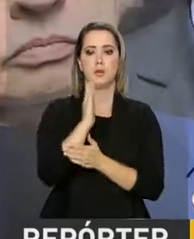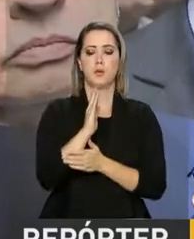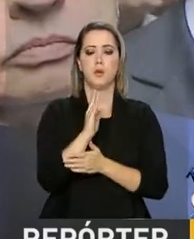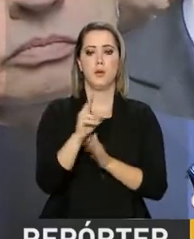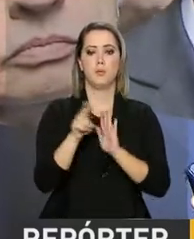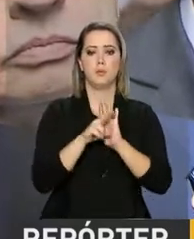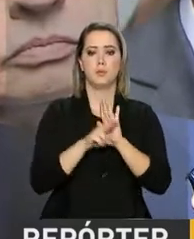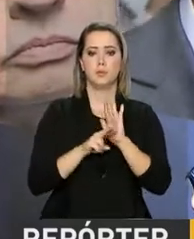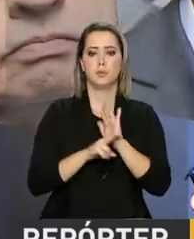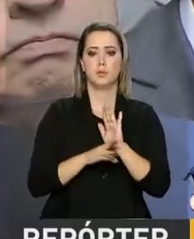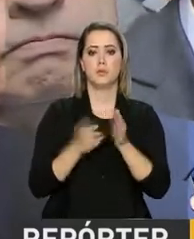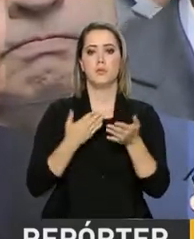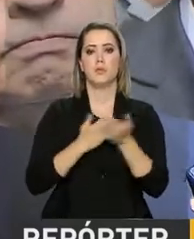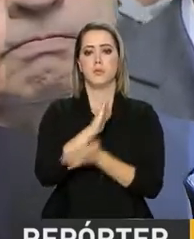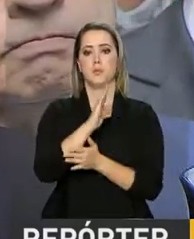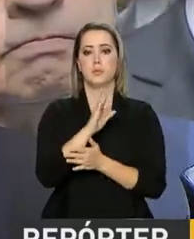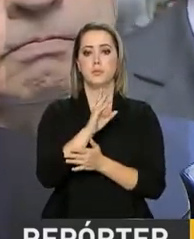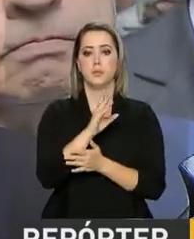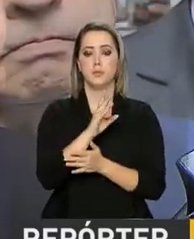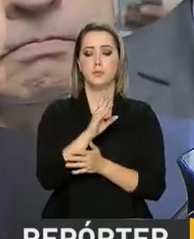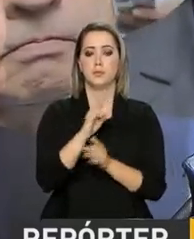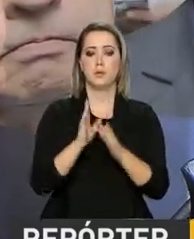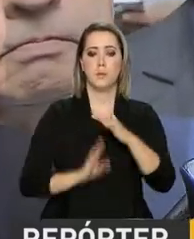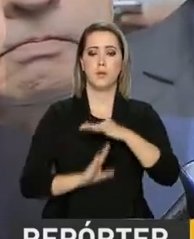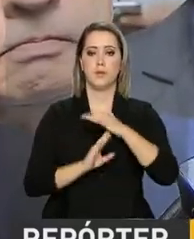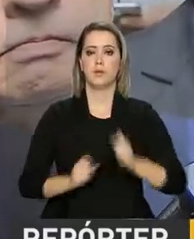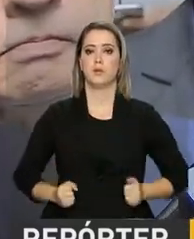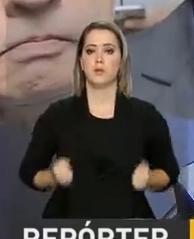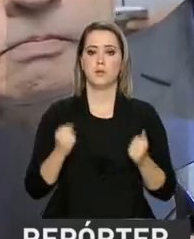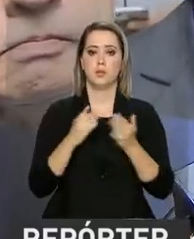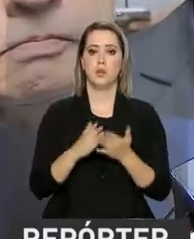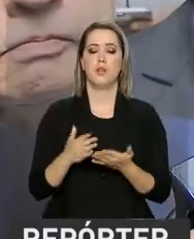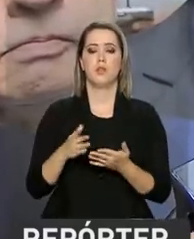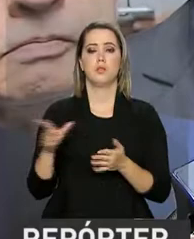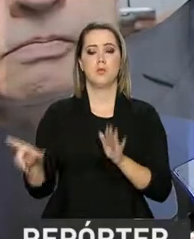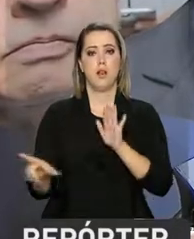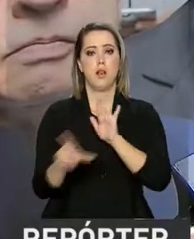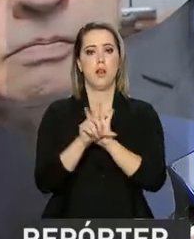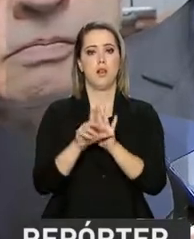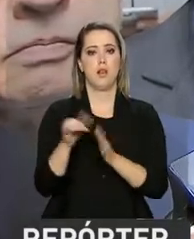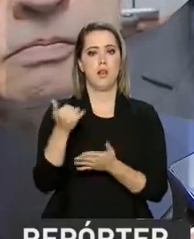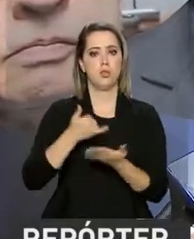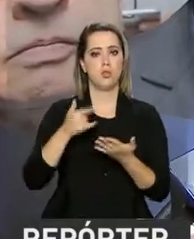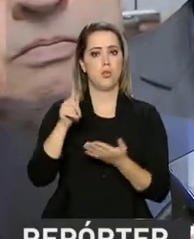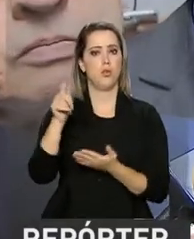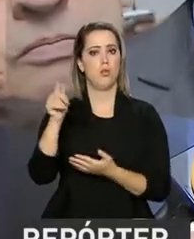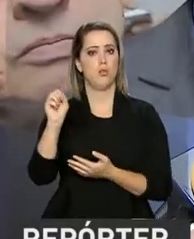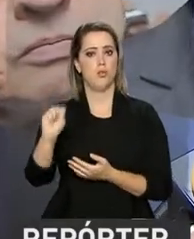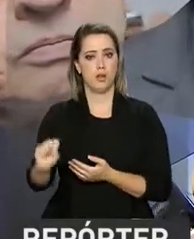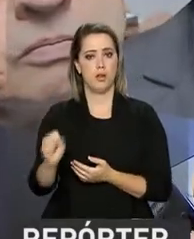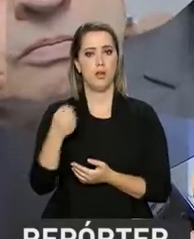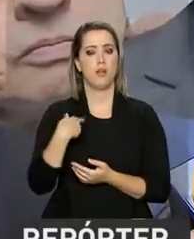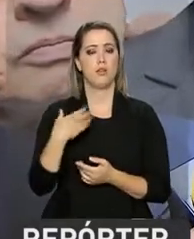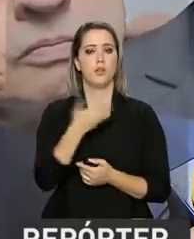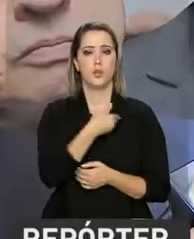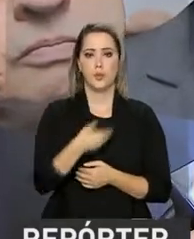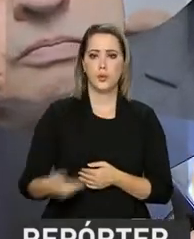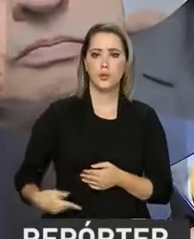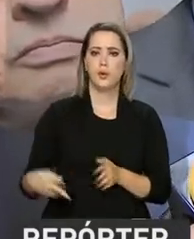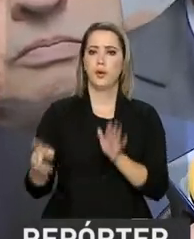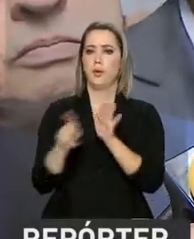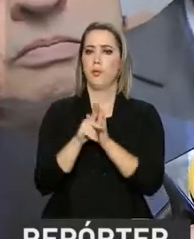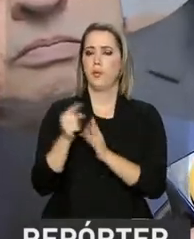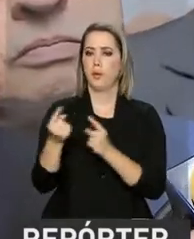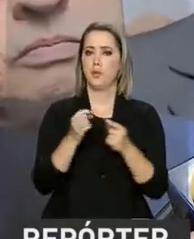o teto, o Brasil já aprovou a nova lei de óleo e gás, o Brasil já aprovou a governança das estatais,